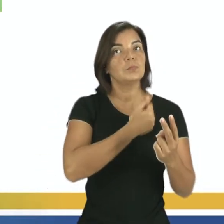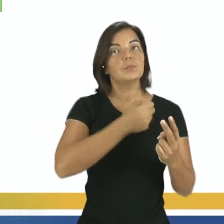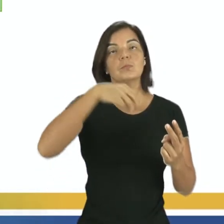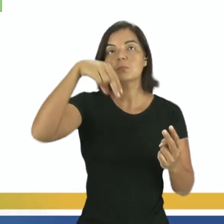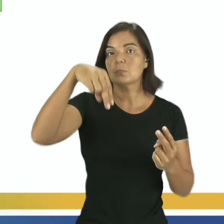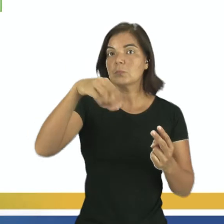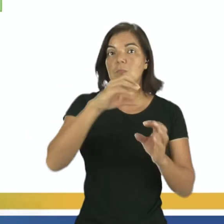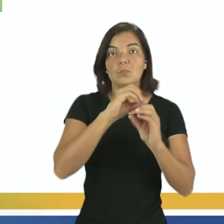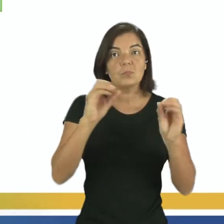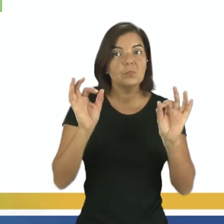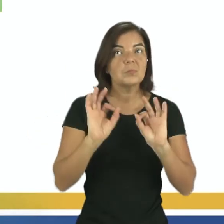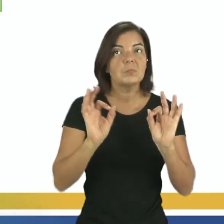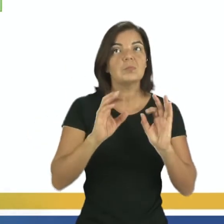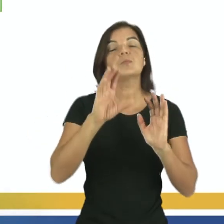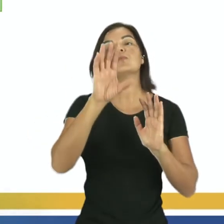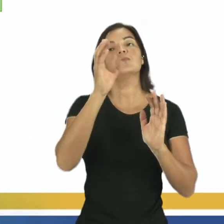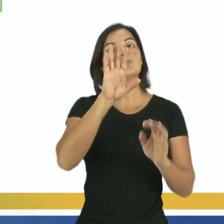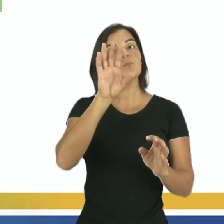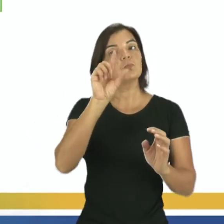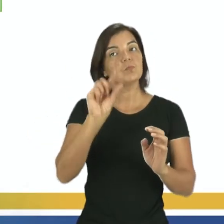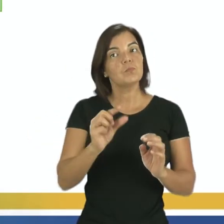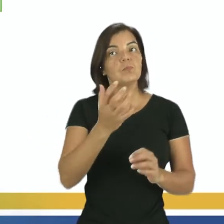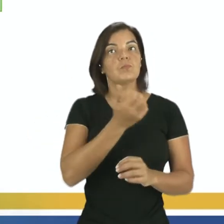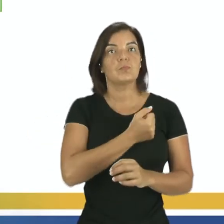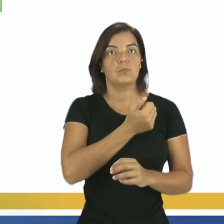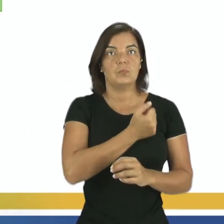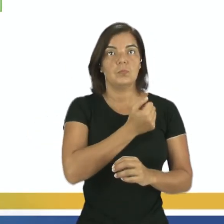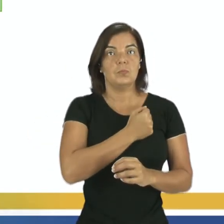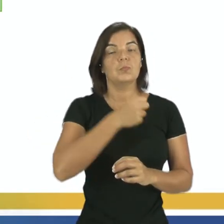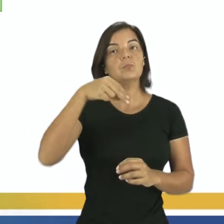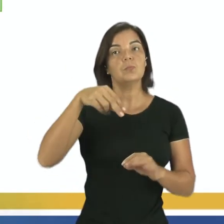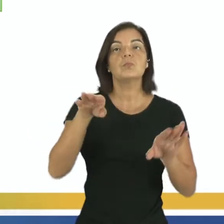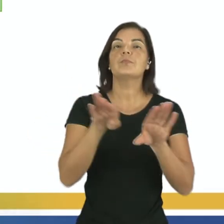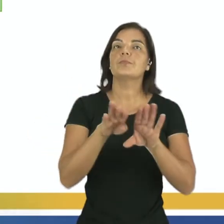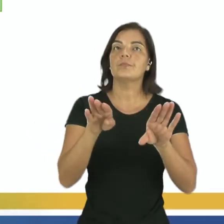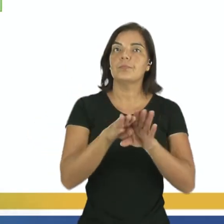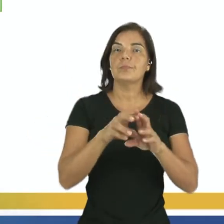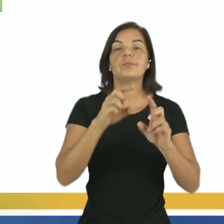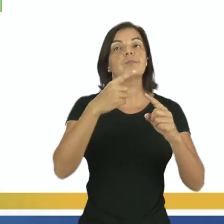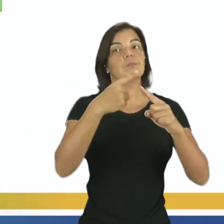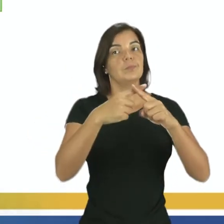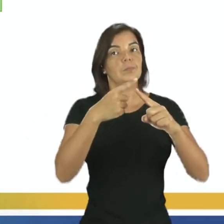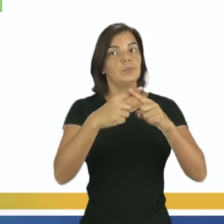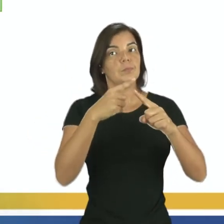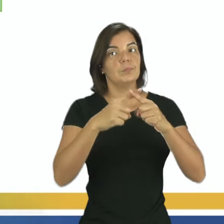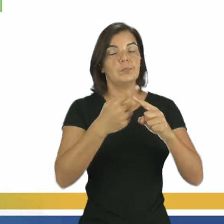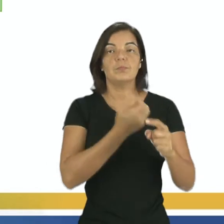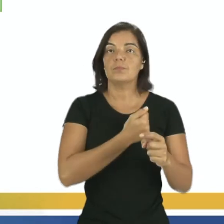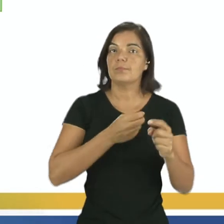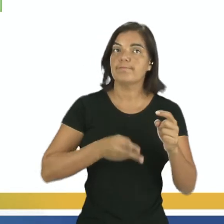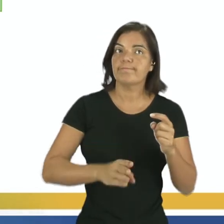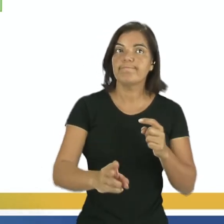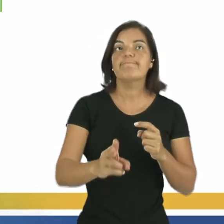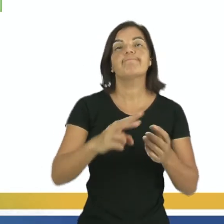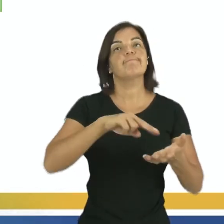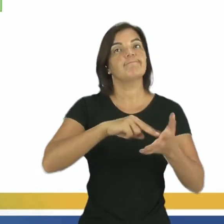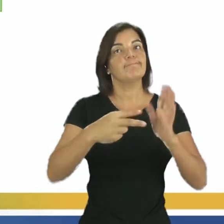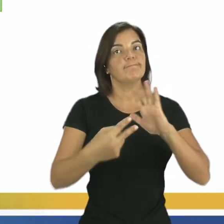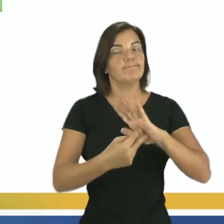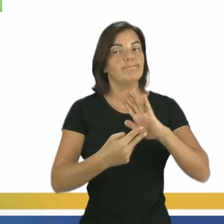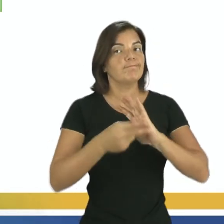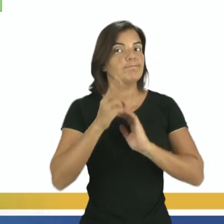não nulos, o menor número natural não nulo também, que é múltiplo desses números simultaneamente,